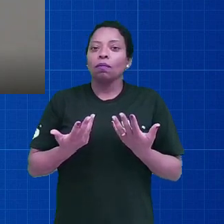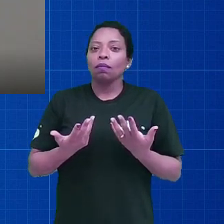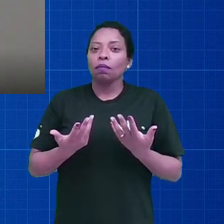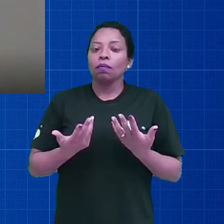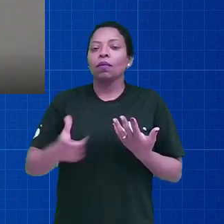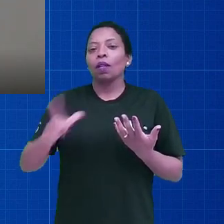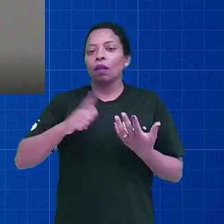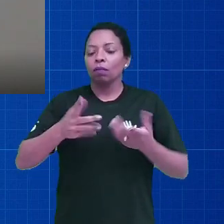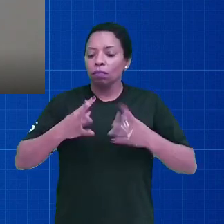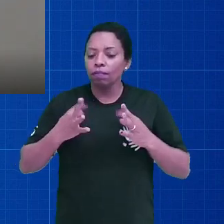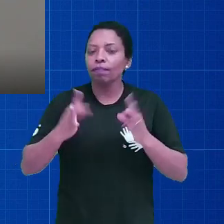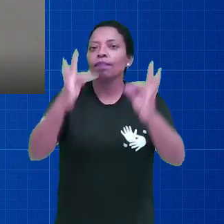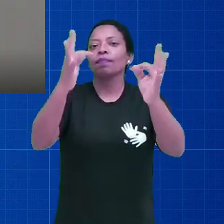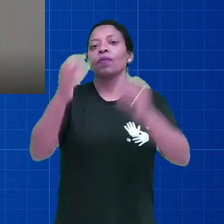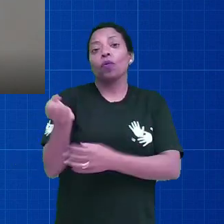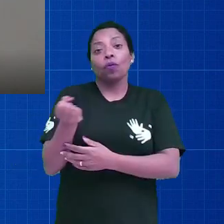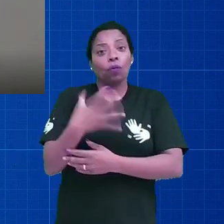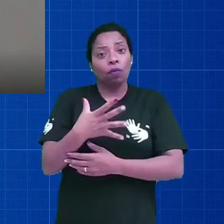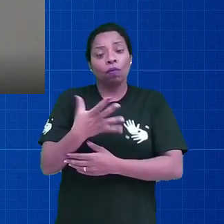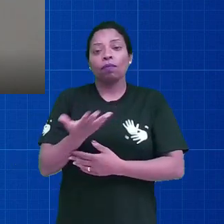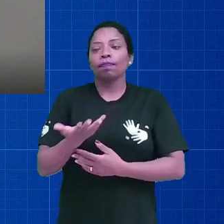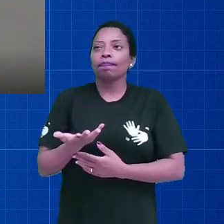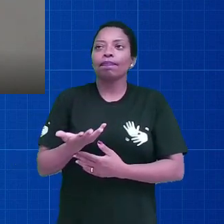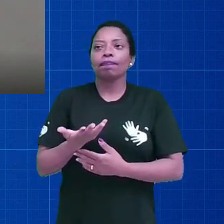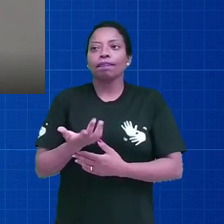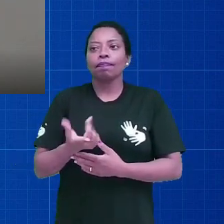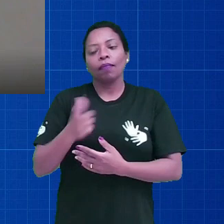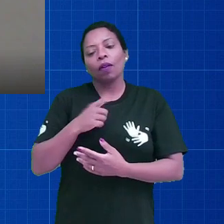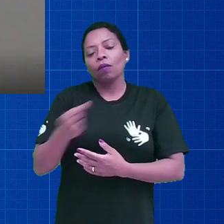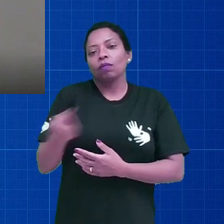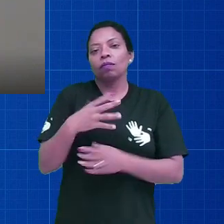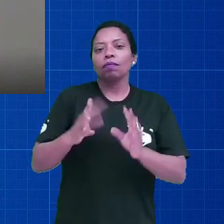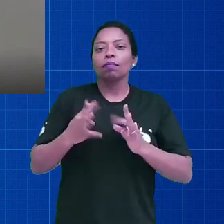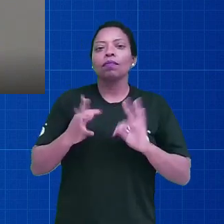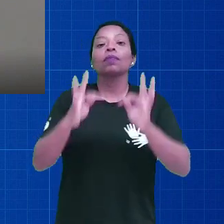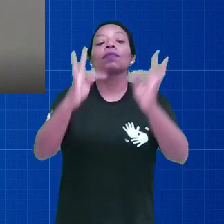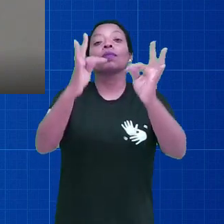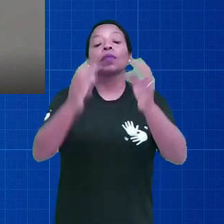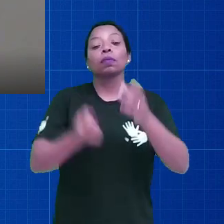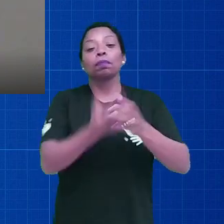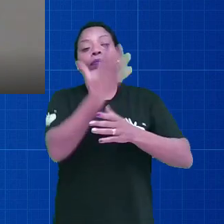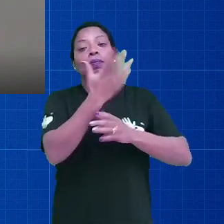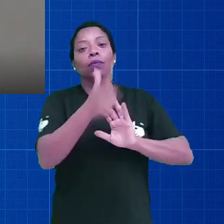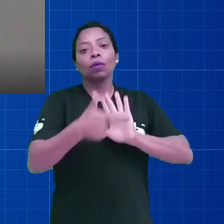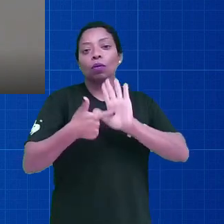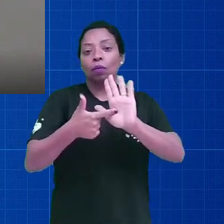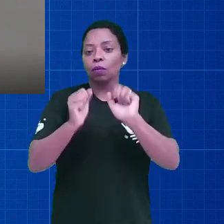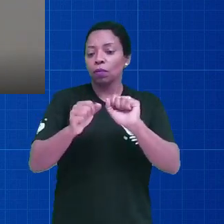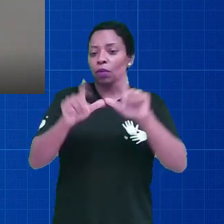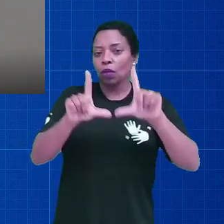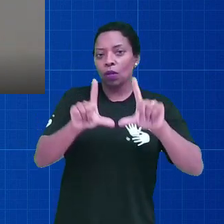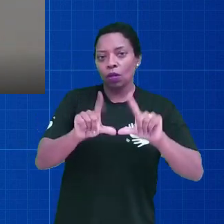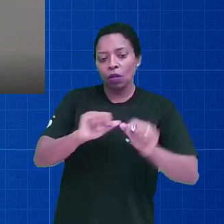Novas tecnologias têm surgido como forma de minimizar